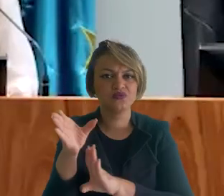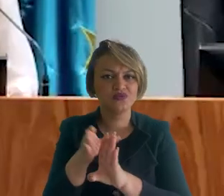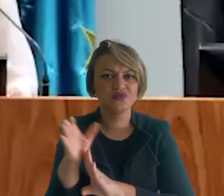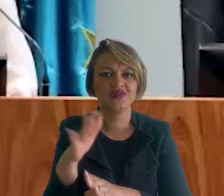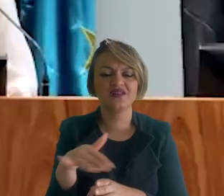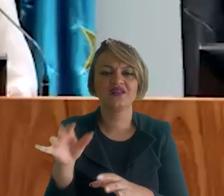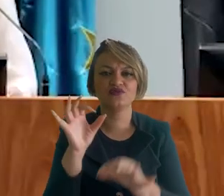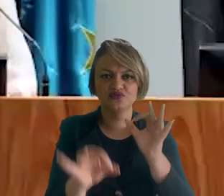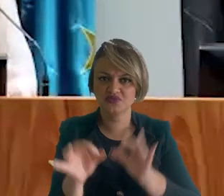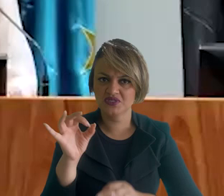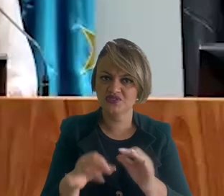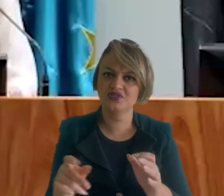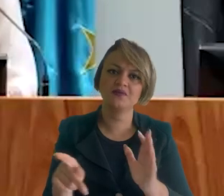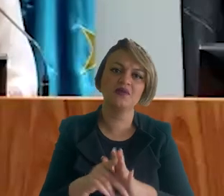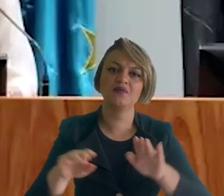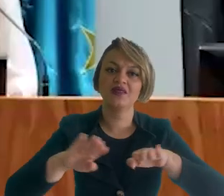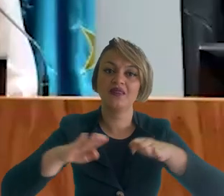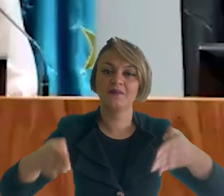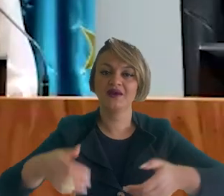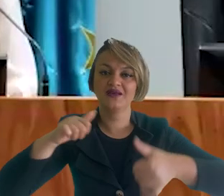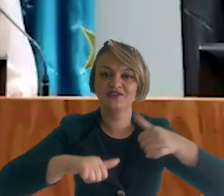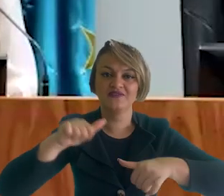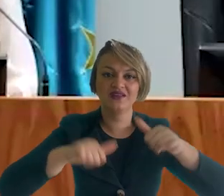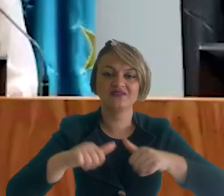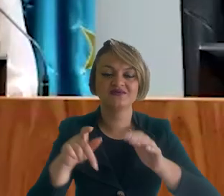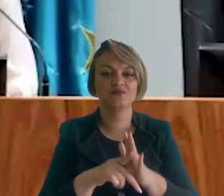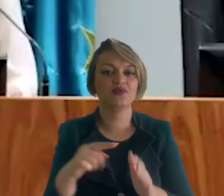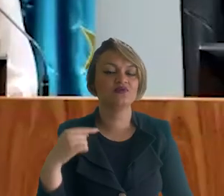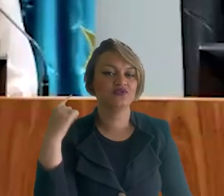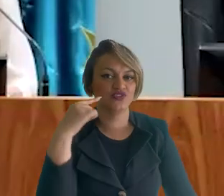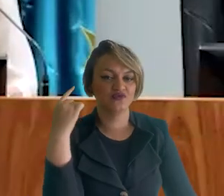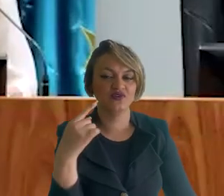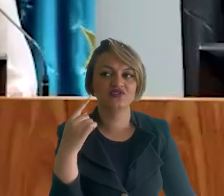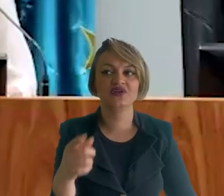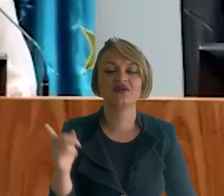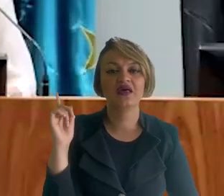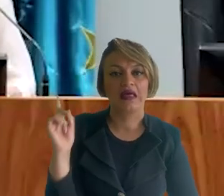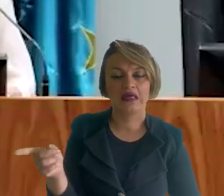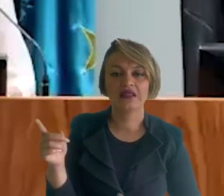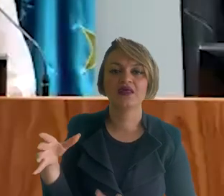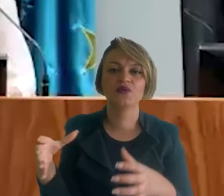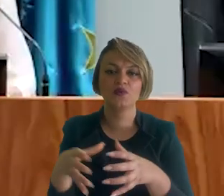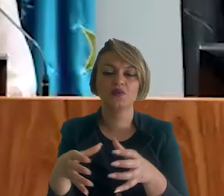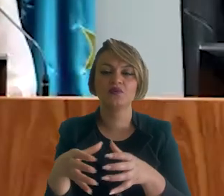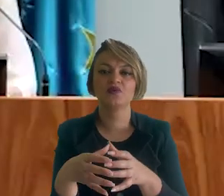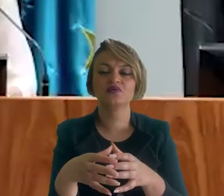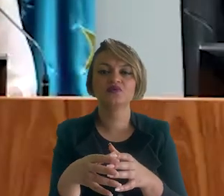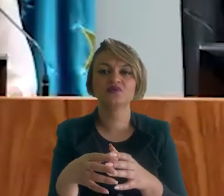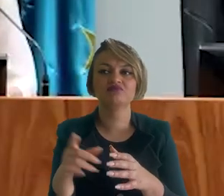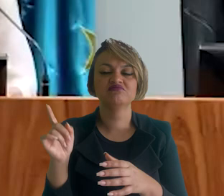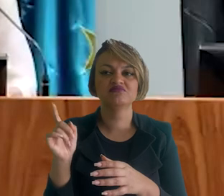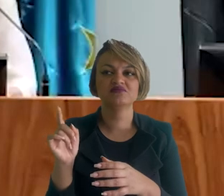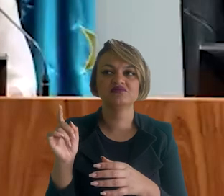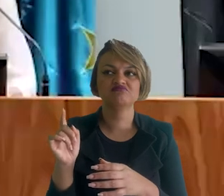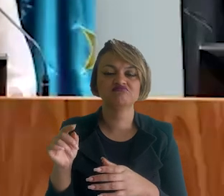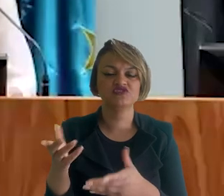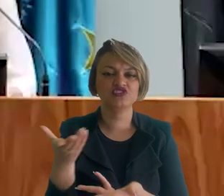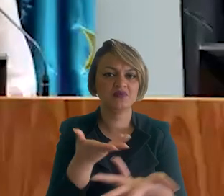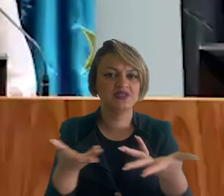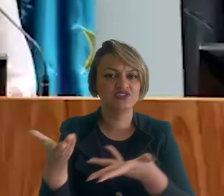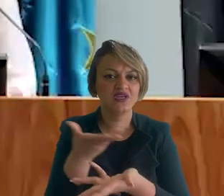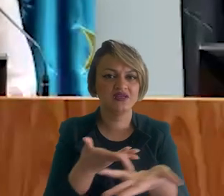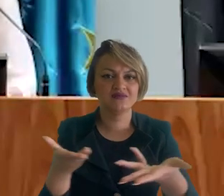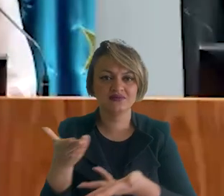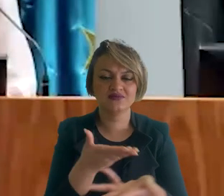jurídica da banca de advocacia média advogados membro do corpo de hábitos da Câmara de arbitragem e mediação